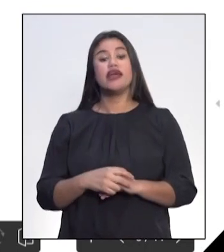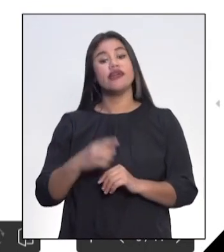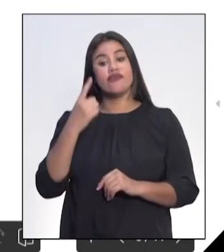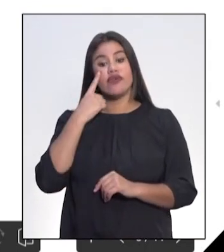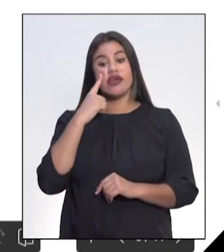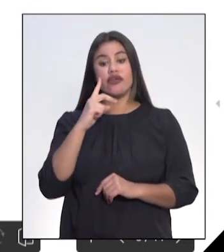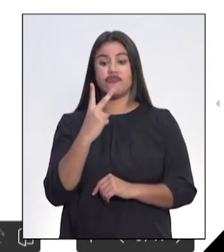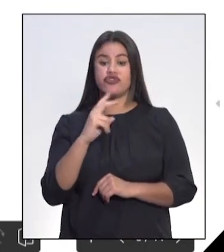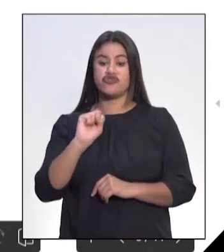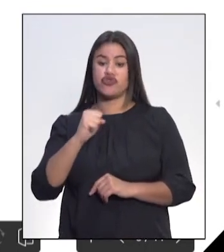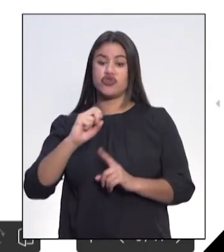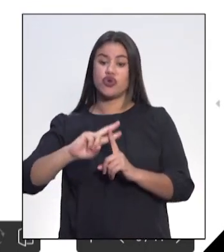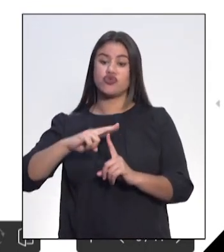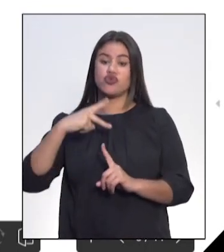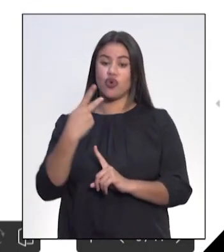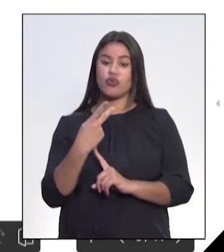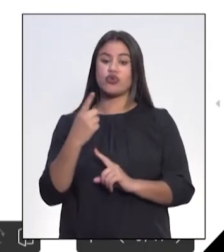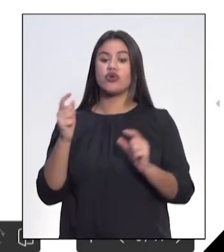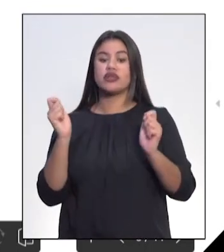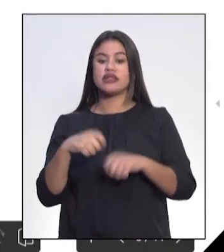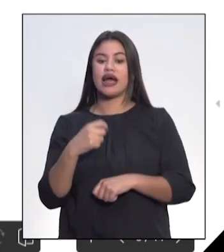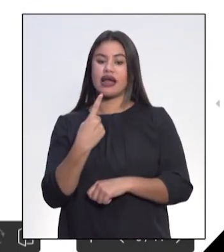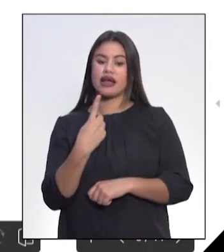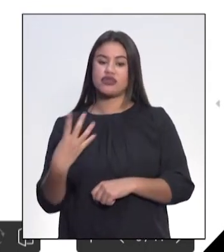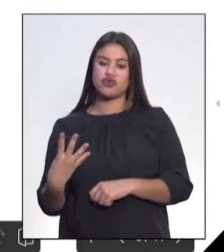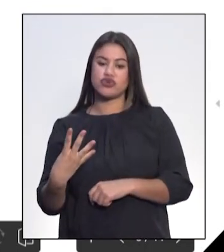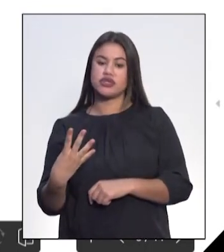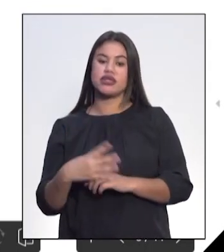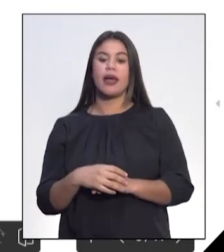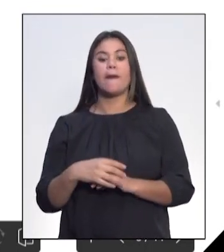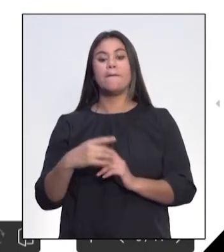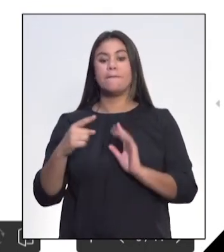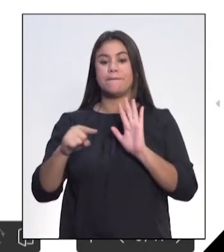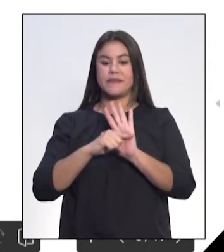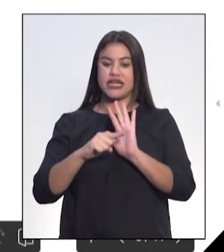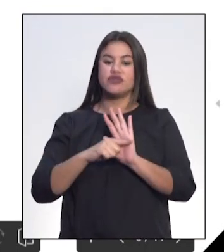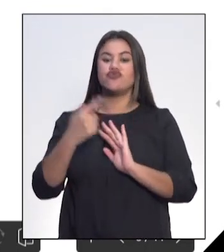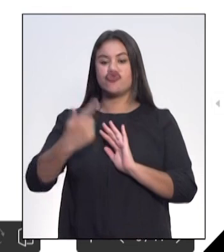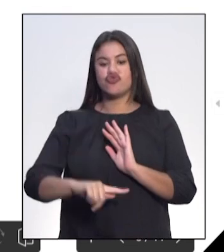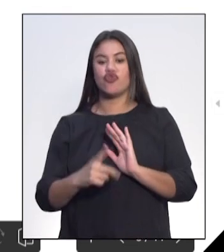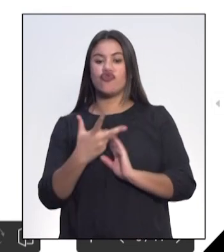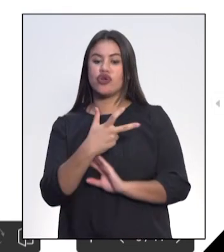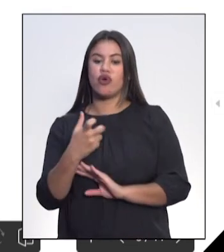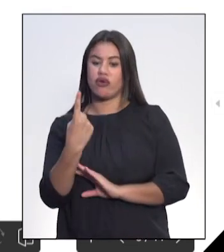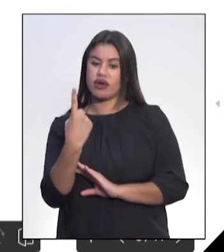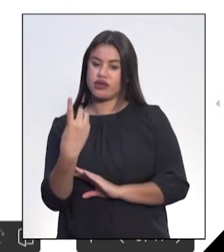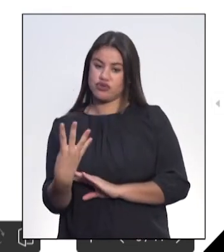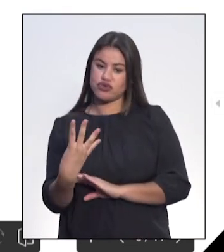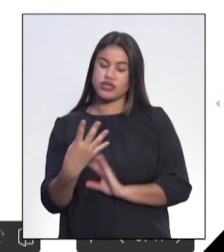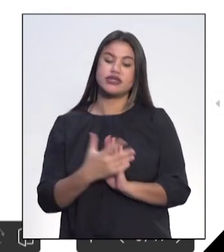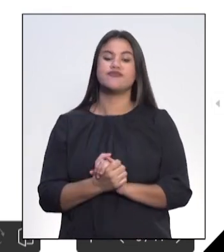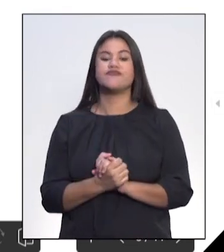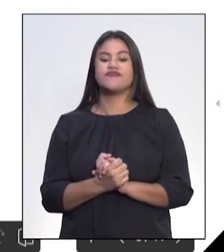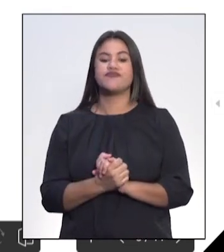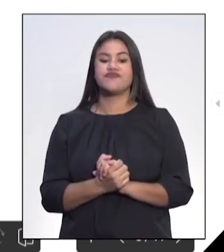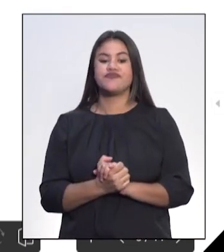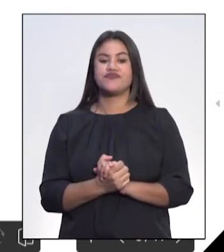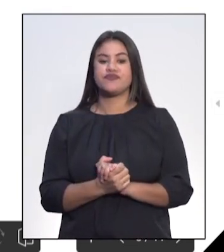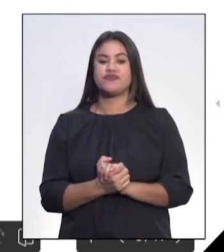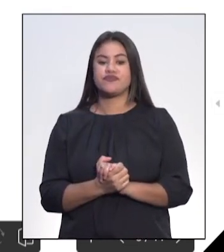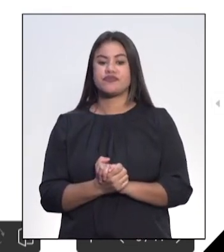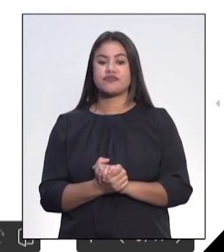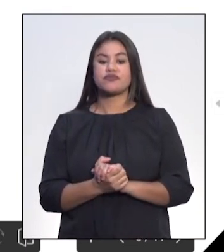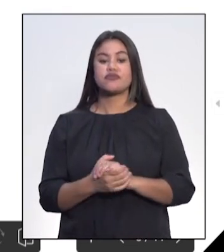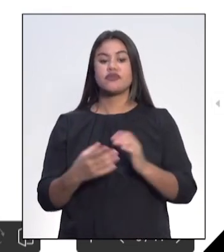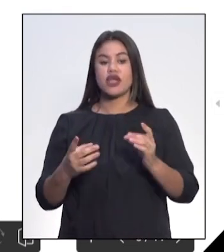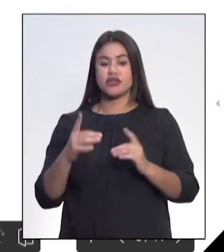14. Então, 28 menos 14 dá 14 metros. Então, quando a gente tem ali a dimensão 14 e a dimensão 7,